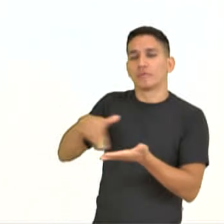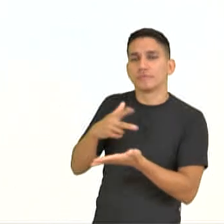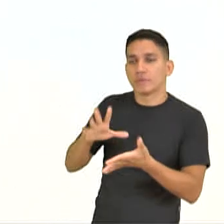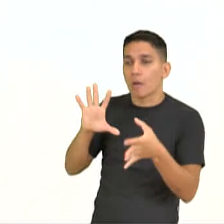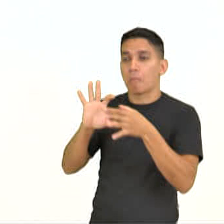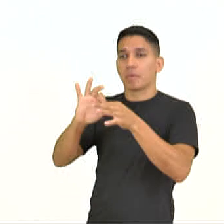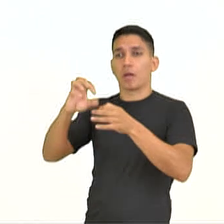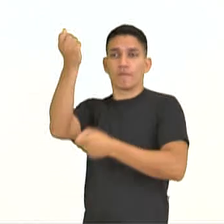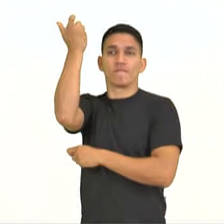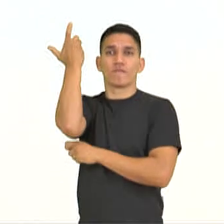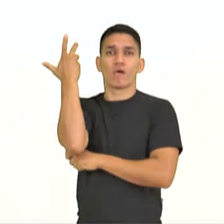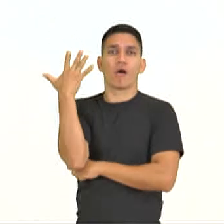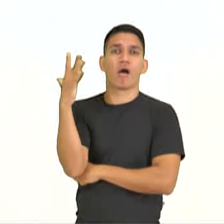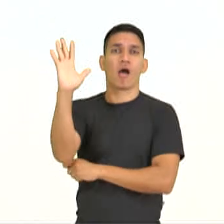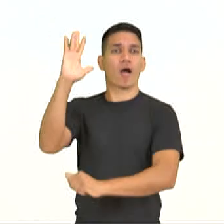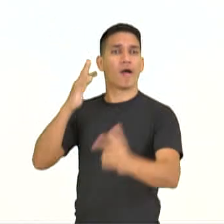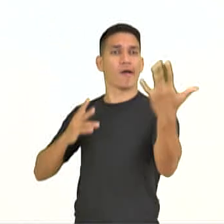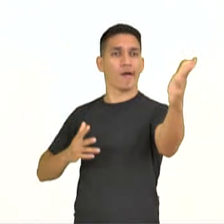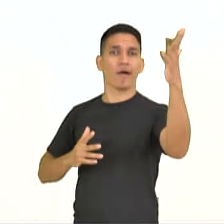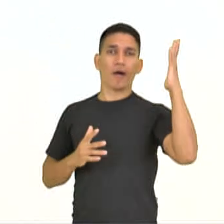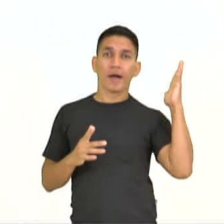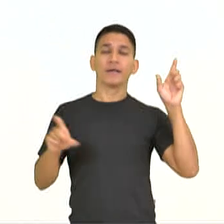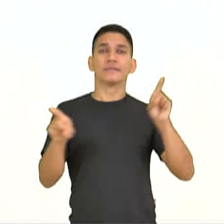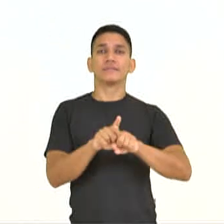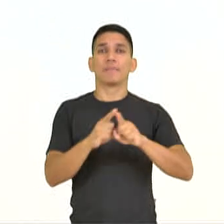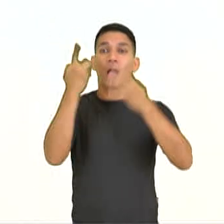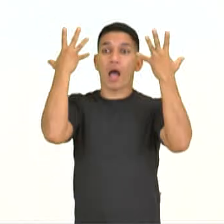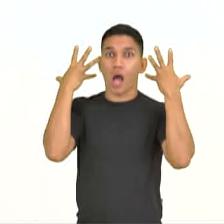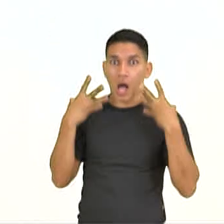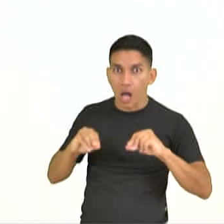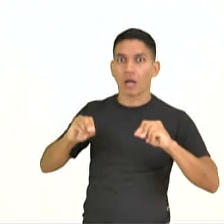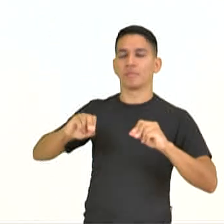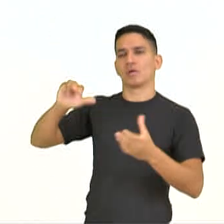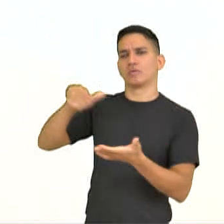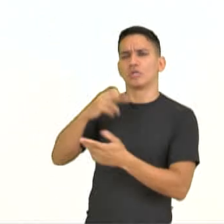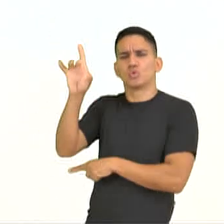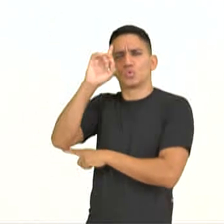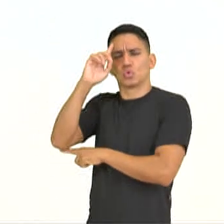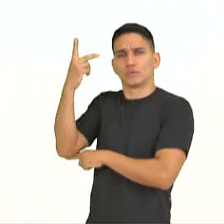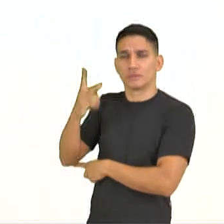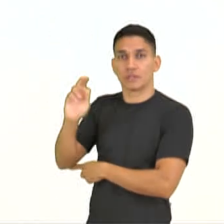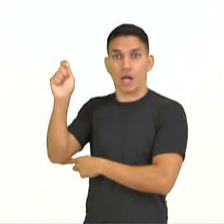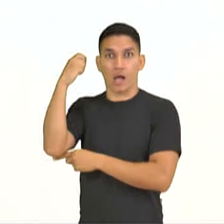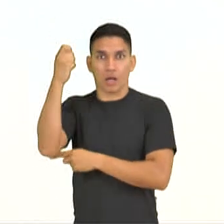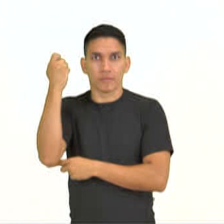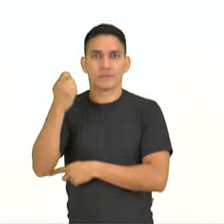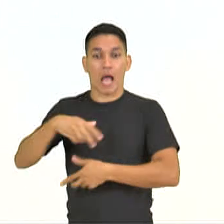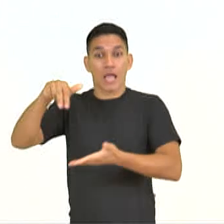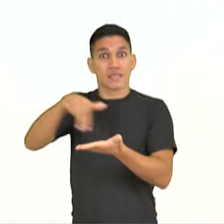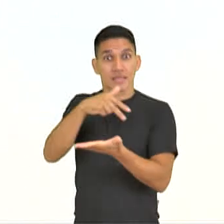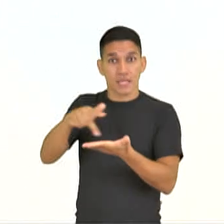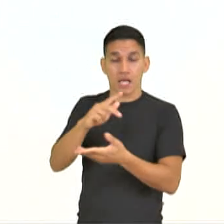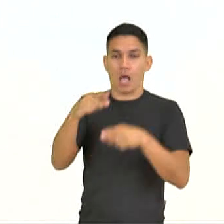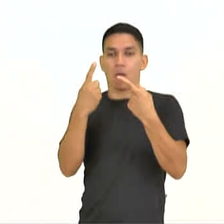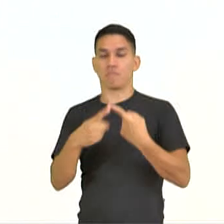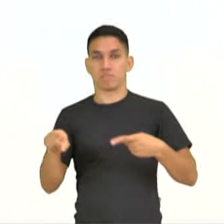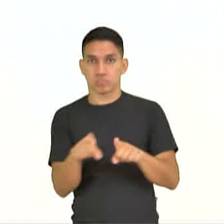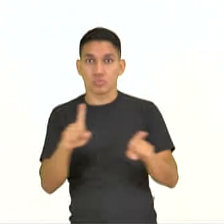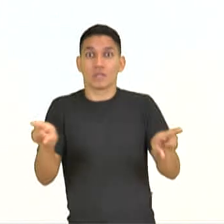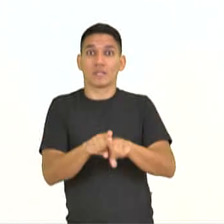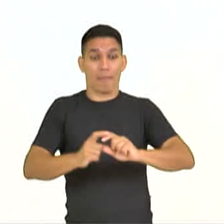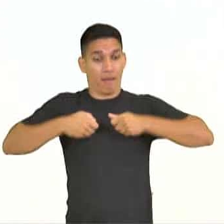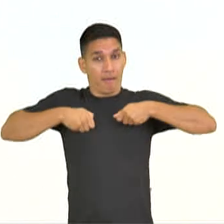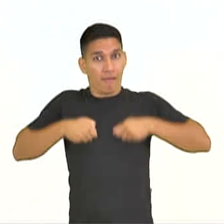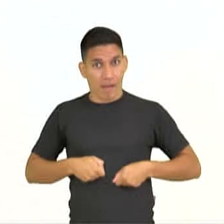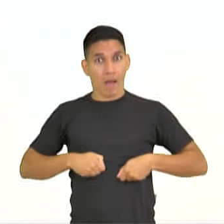e do cotidiano do povo gaúcho. A dança, a música e a indumentária formam a identidade